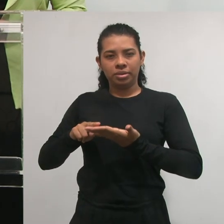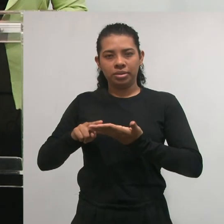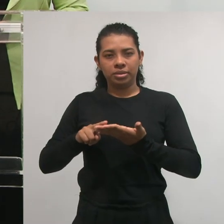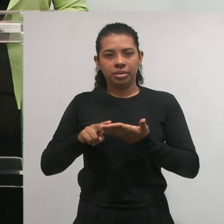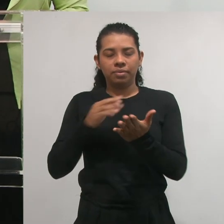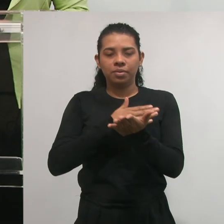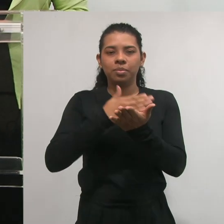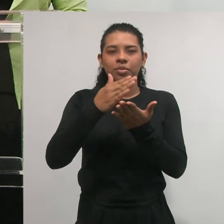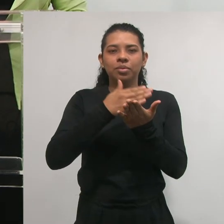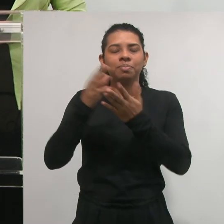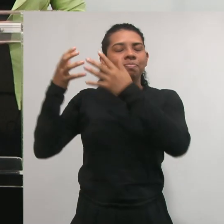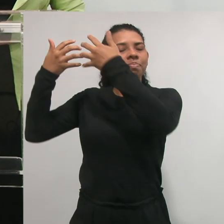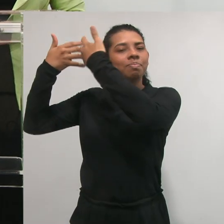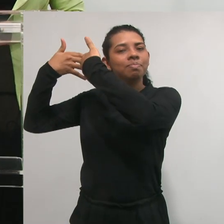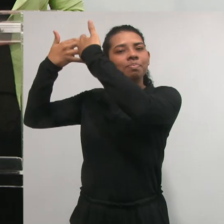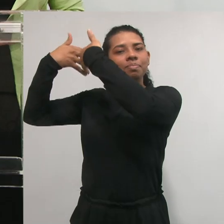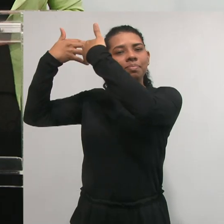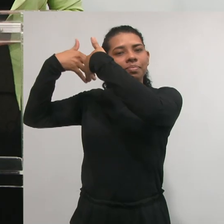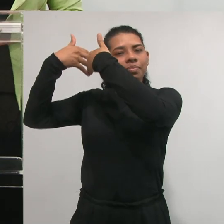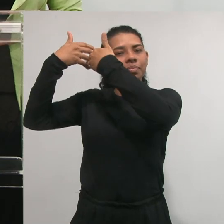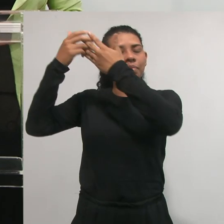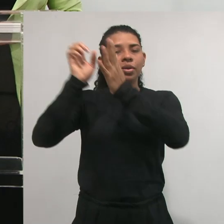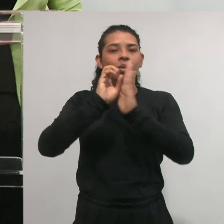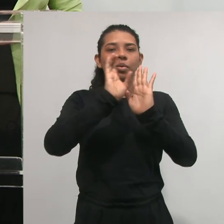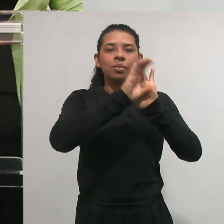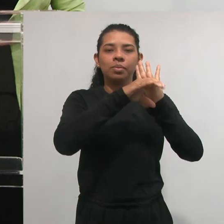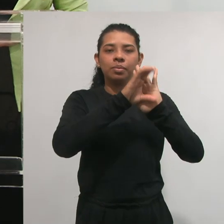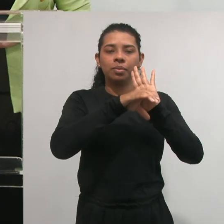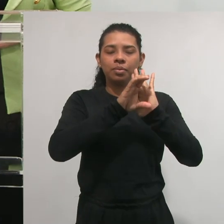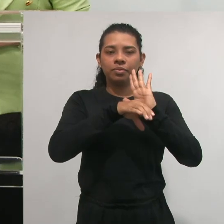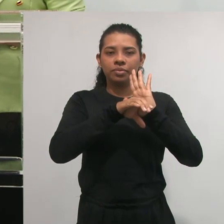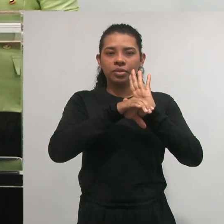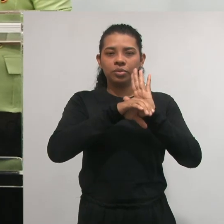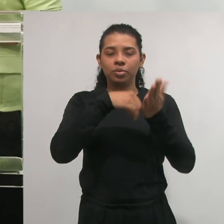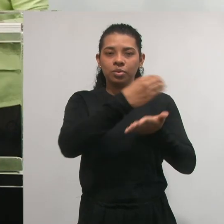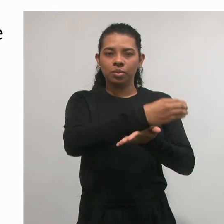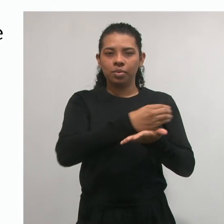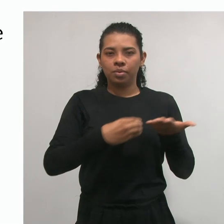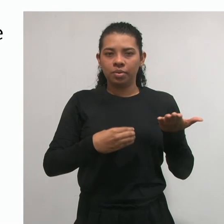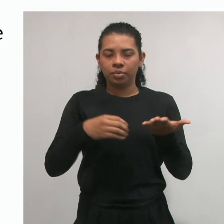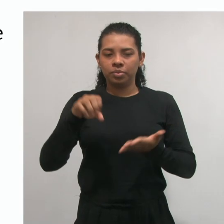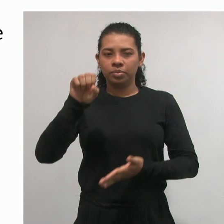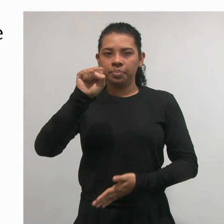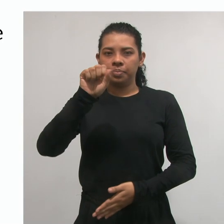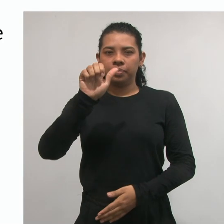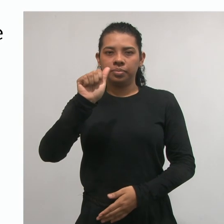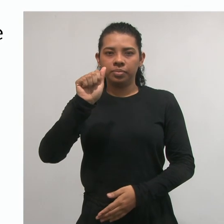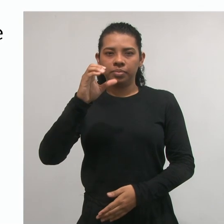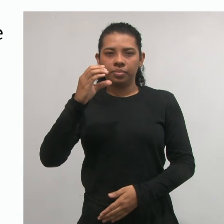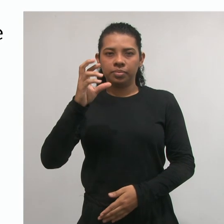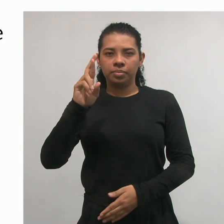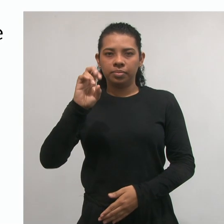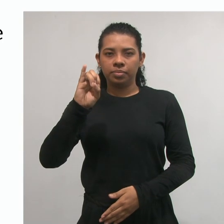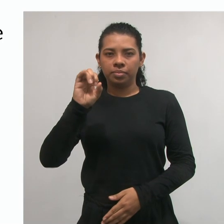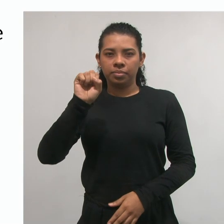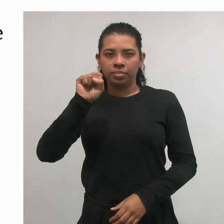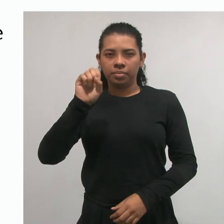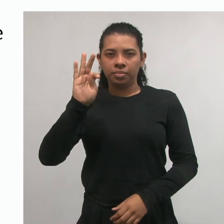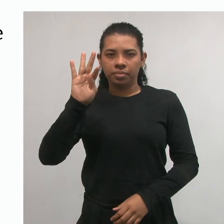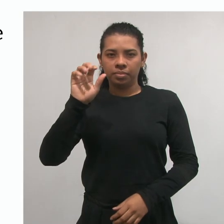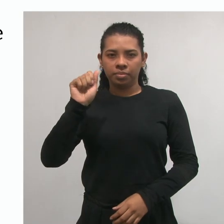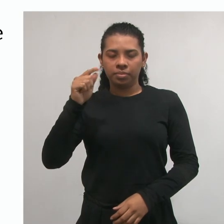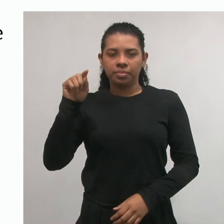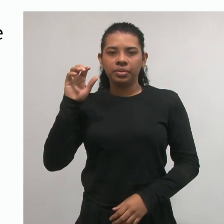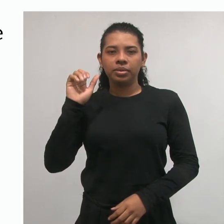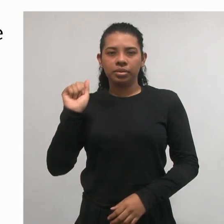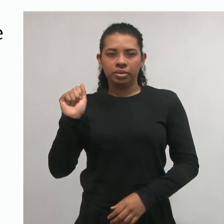vai iniciar a partir do conceito de currículo de Sacristã, onde ele traz para nós esse conceito